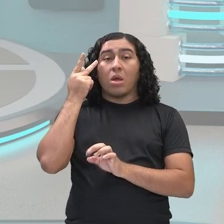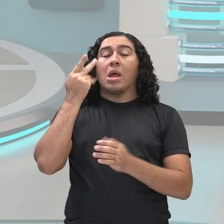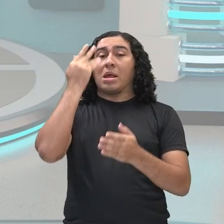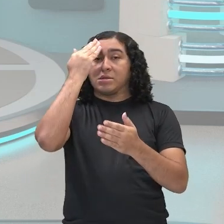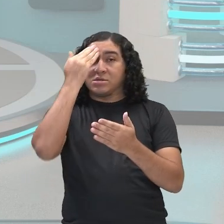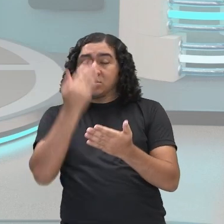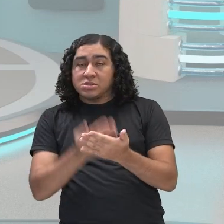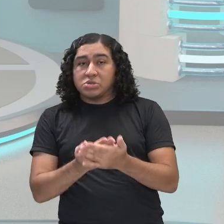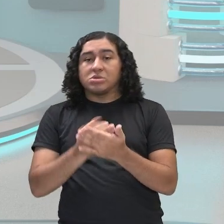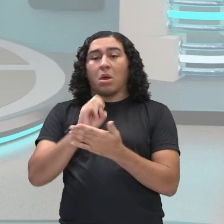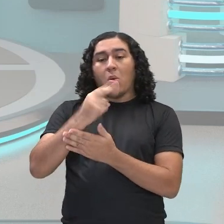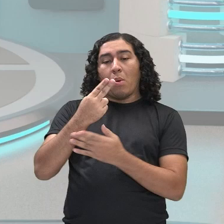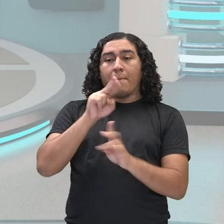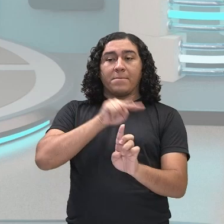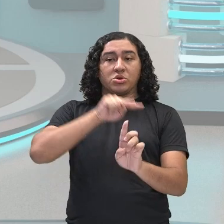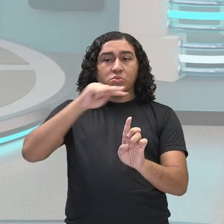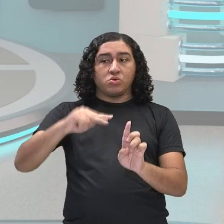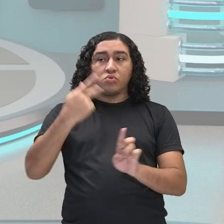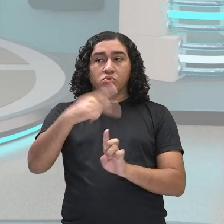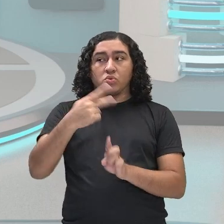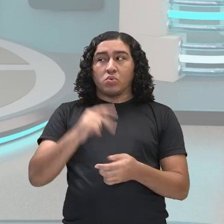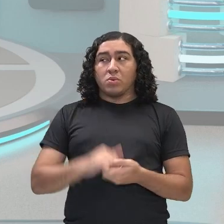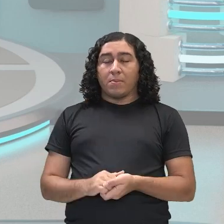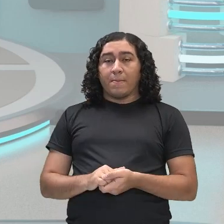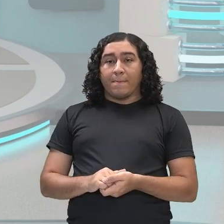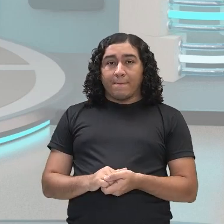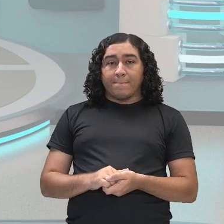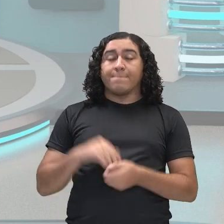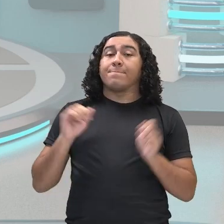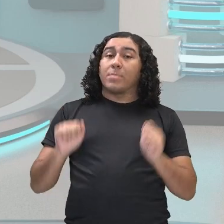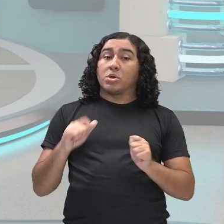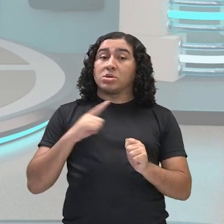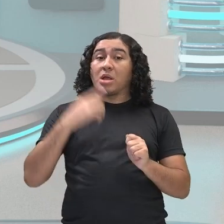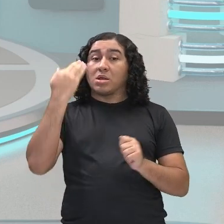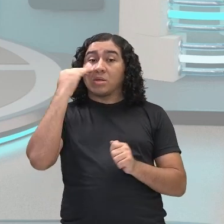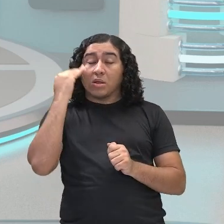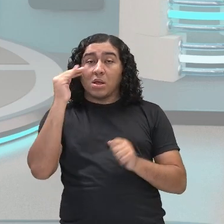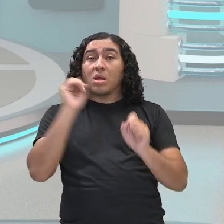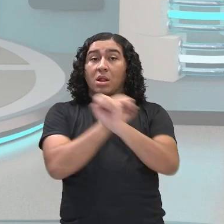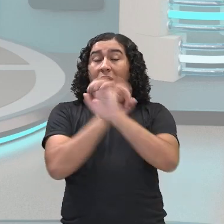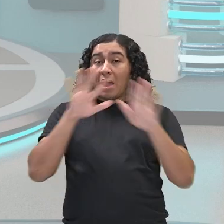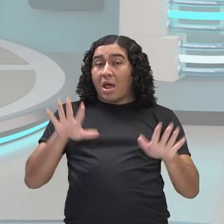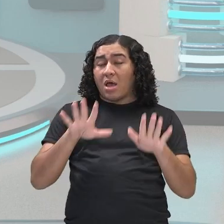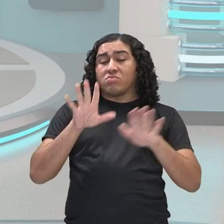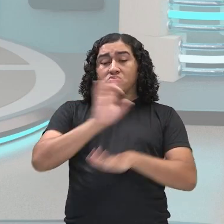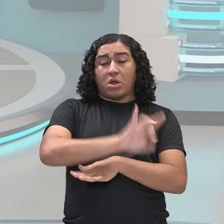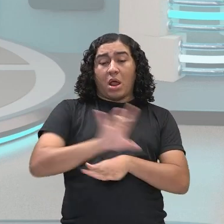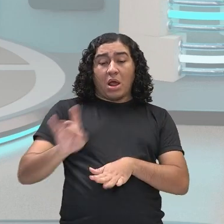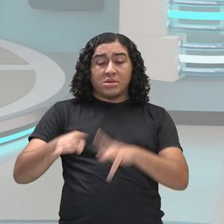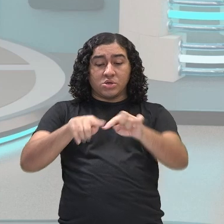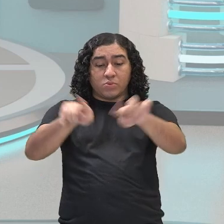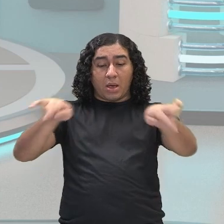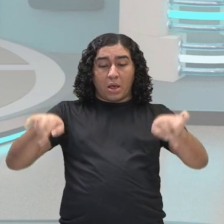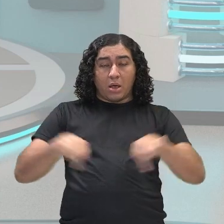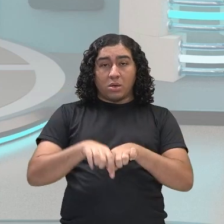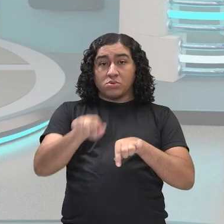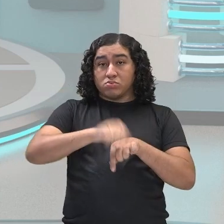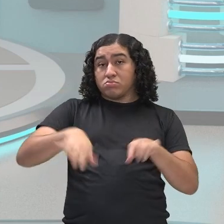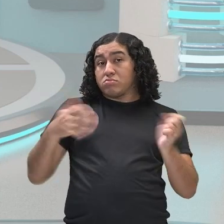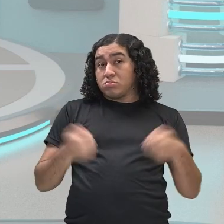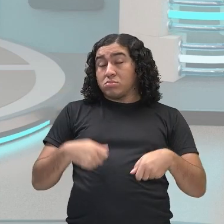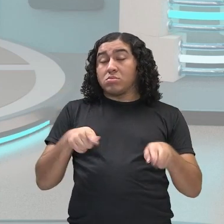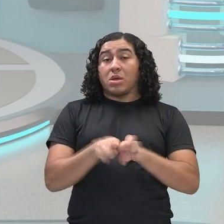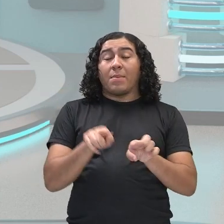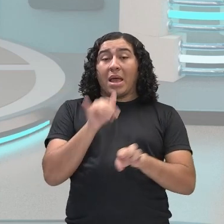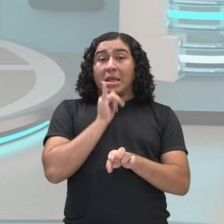dependendo da sua perspectiva, né, pode ter uma compreensão diferente para cada instalação. Assim como,